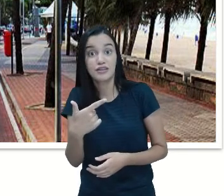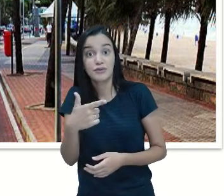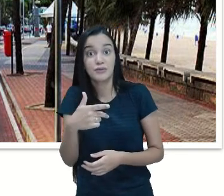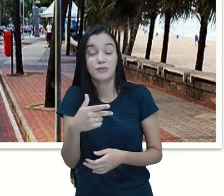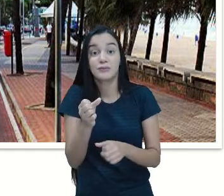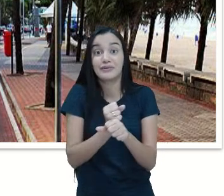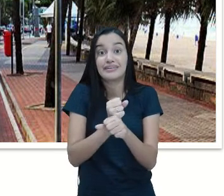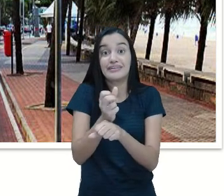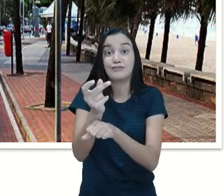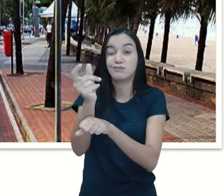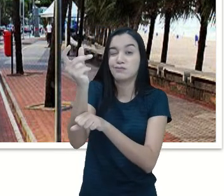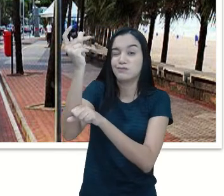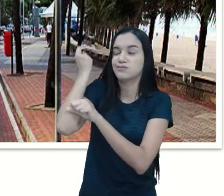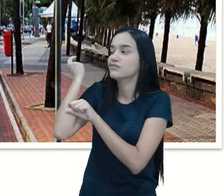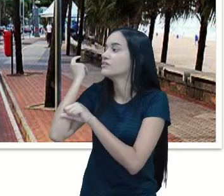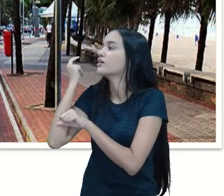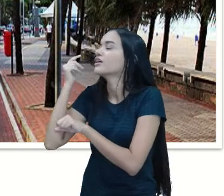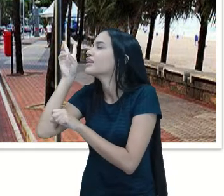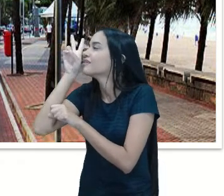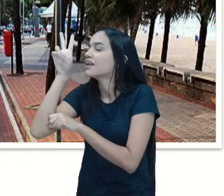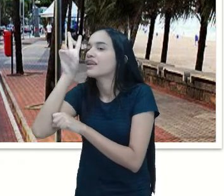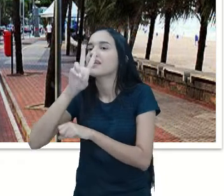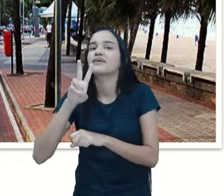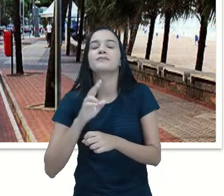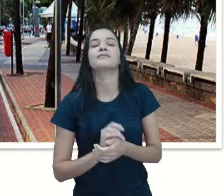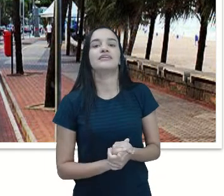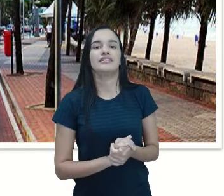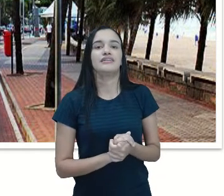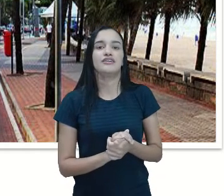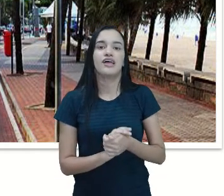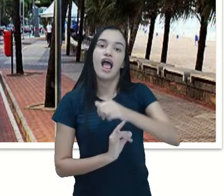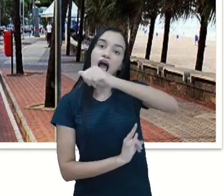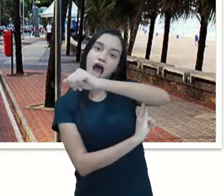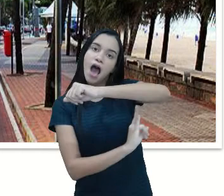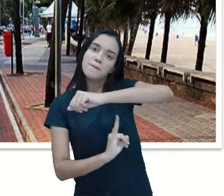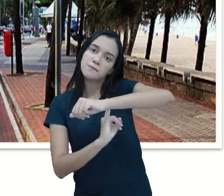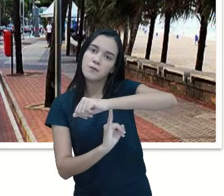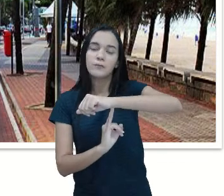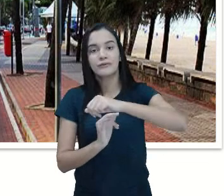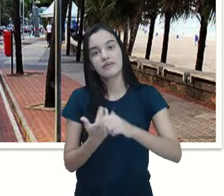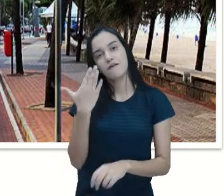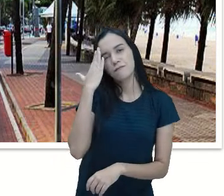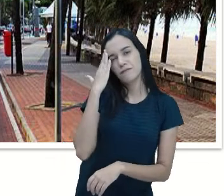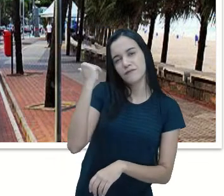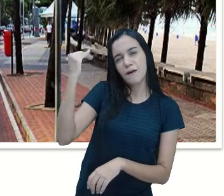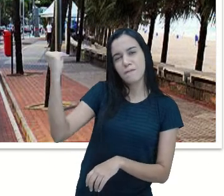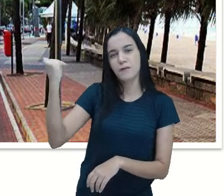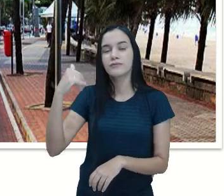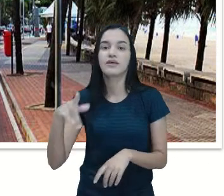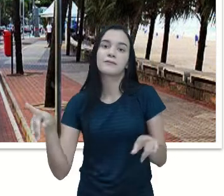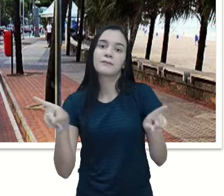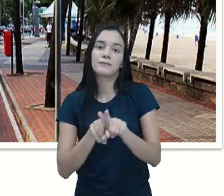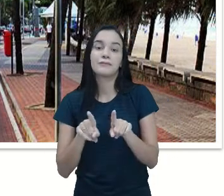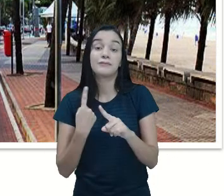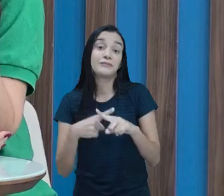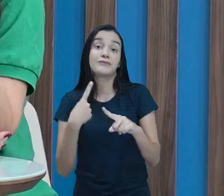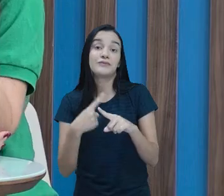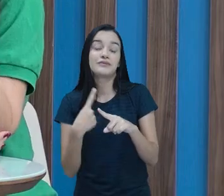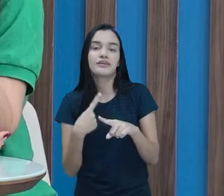né? Eu estava lembrando aqui, professora Sandra, aquela ponte do Duarte Coelho, ela é bem famosa também, porque